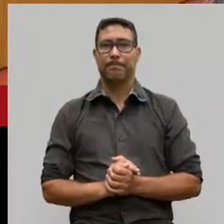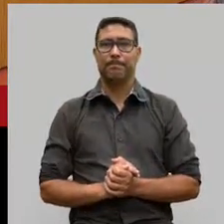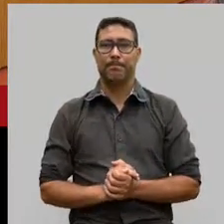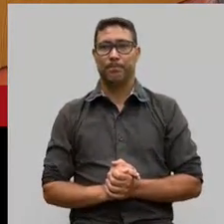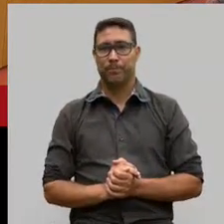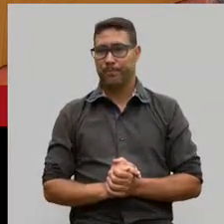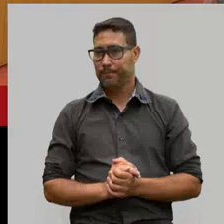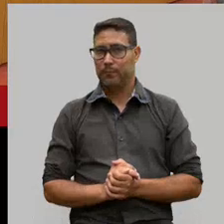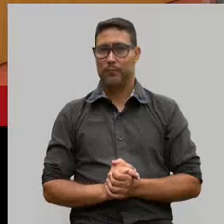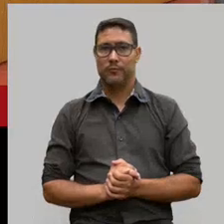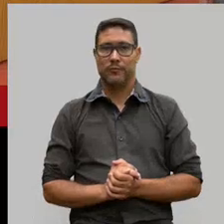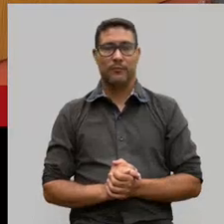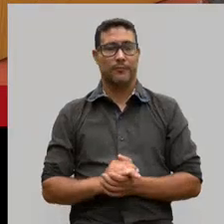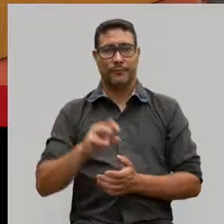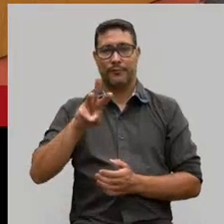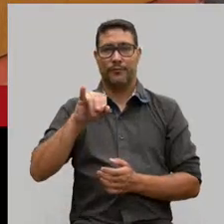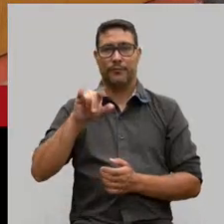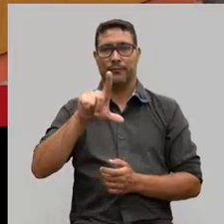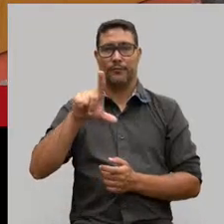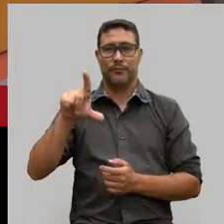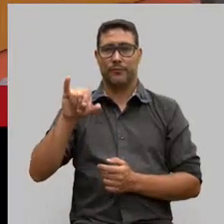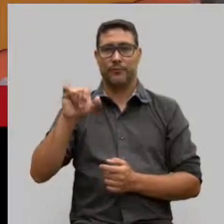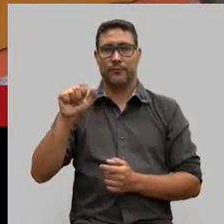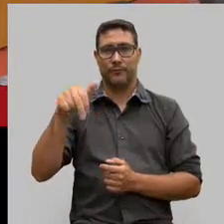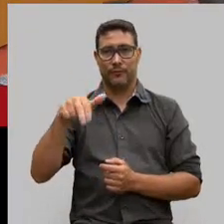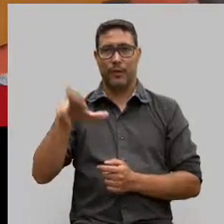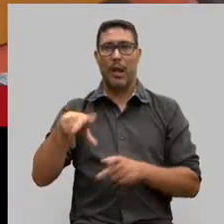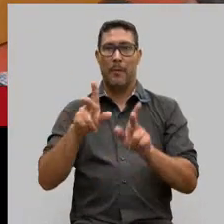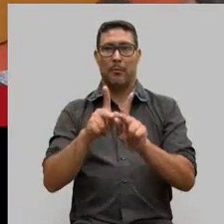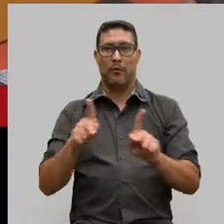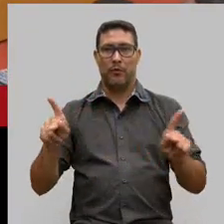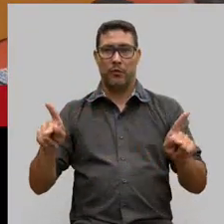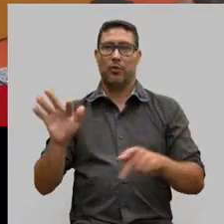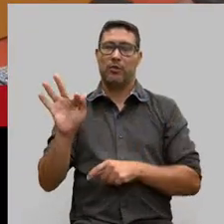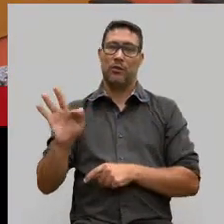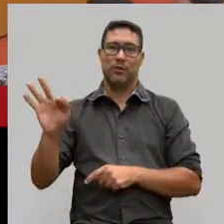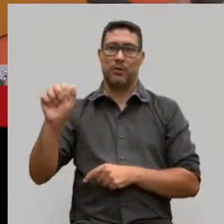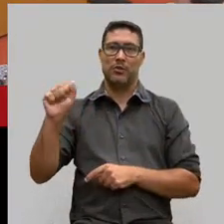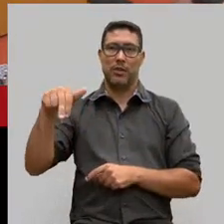time William Zanon professor da faculdade